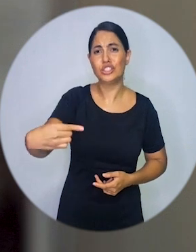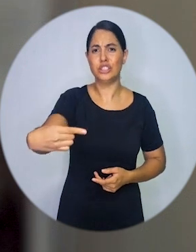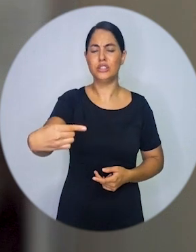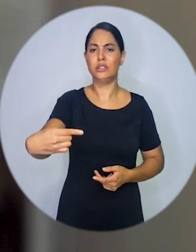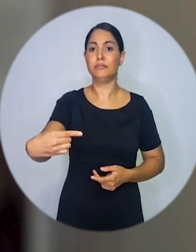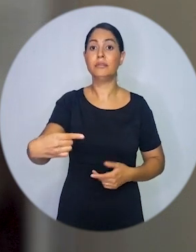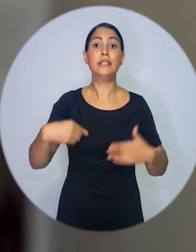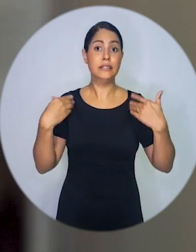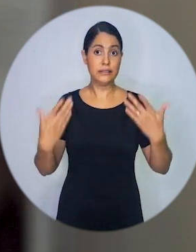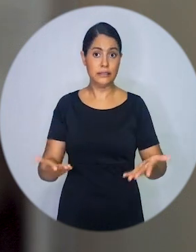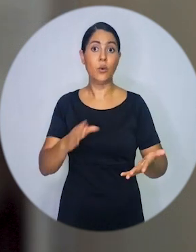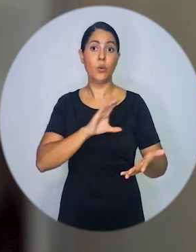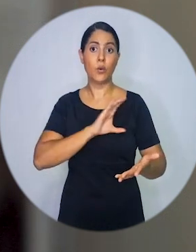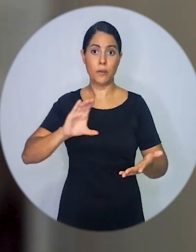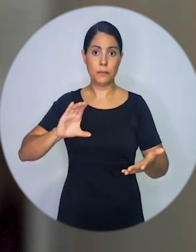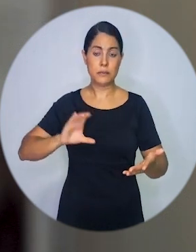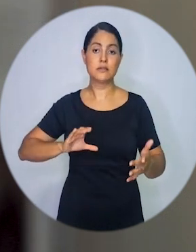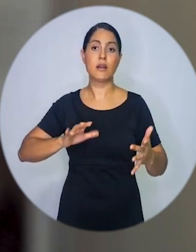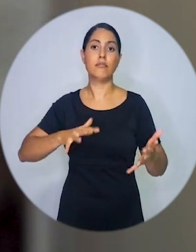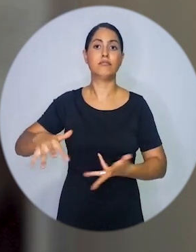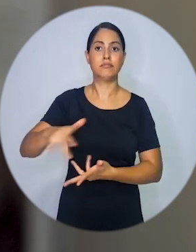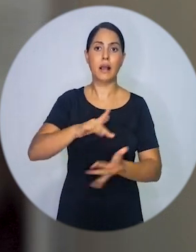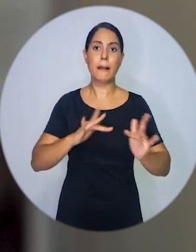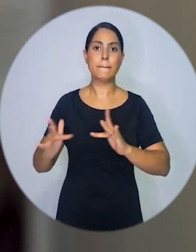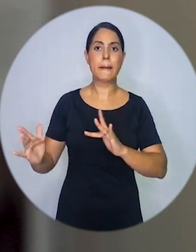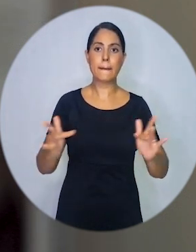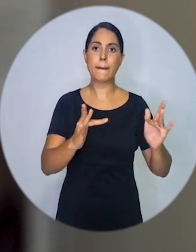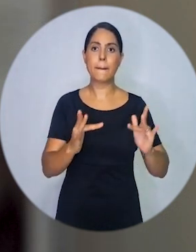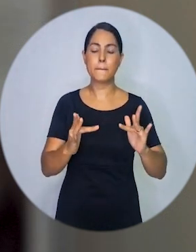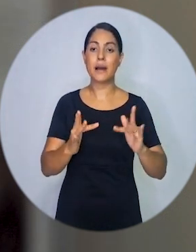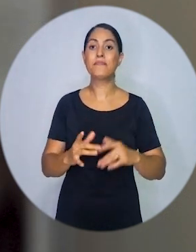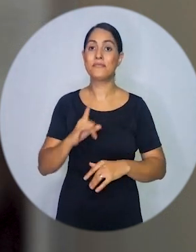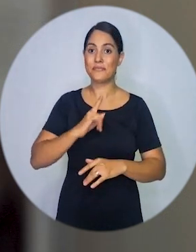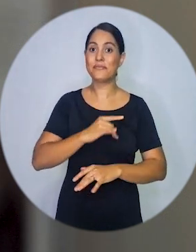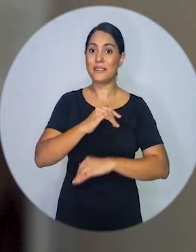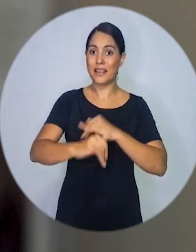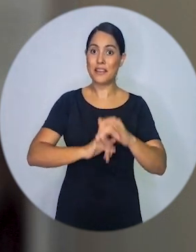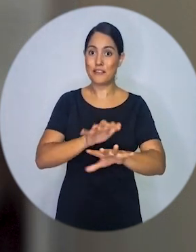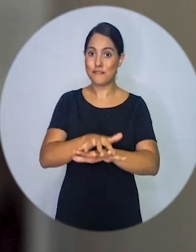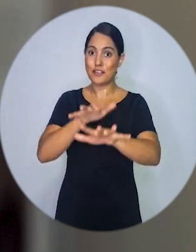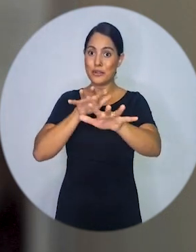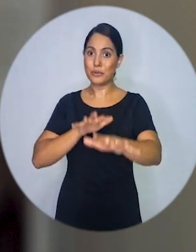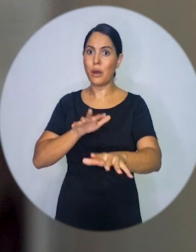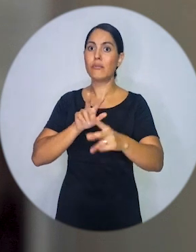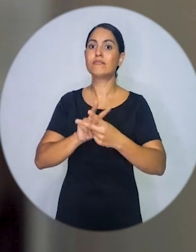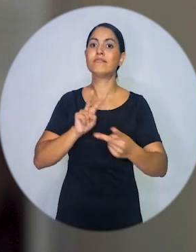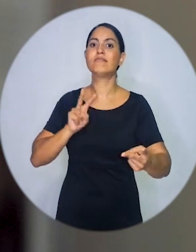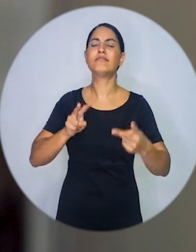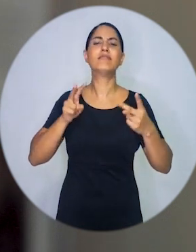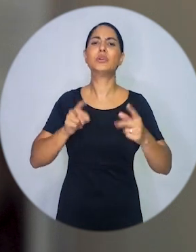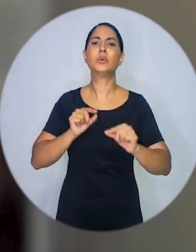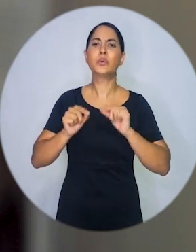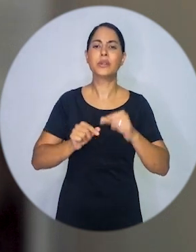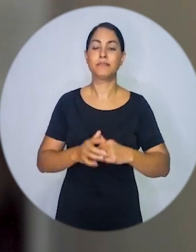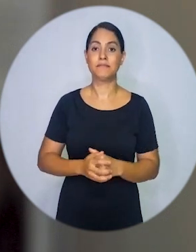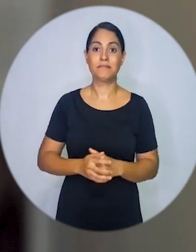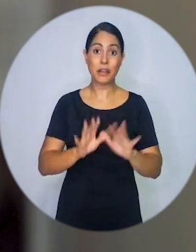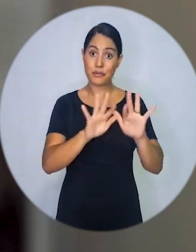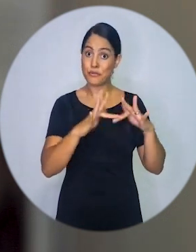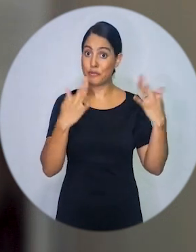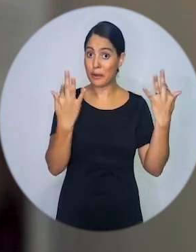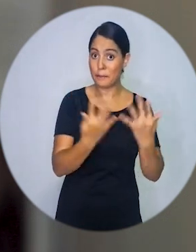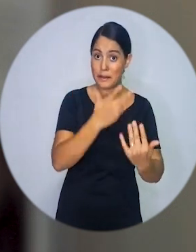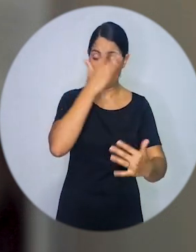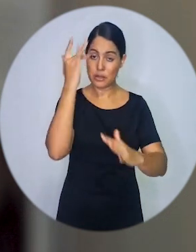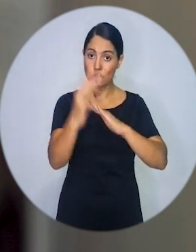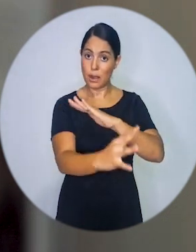dia da advocacia, a Comissão Nacional de Relações Internacionais da OAB promoveu o encontro virtual chamado Reunião